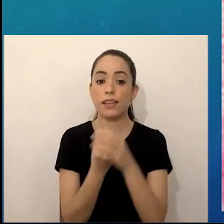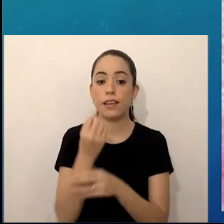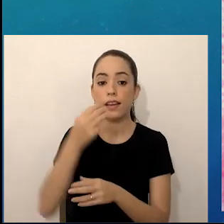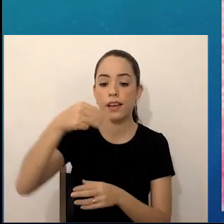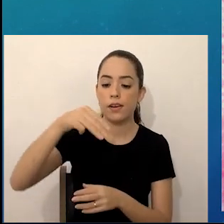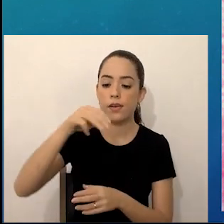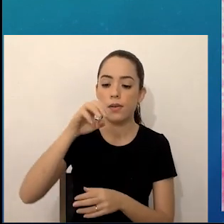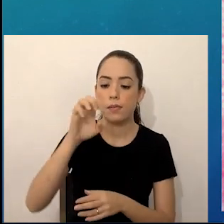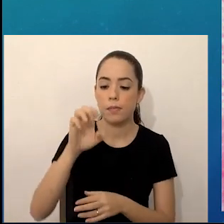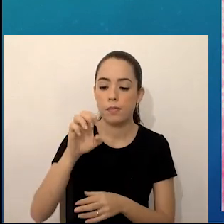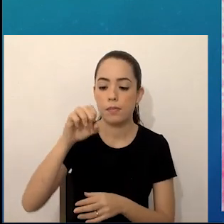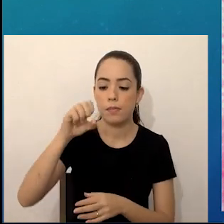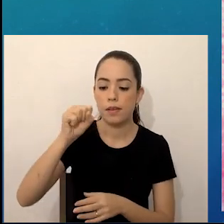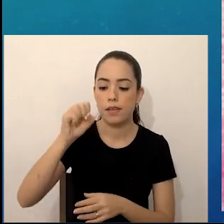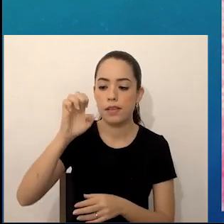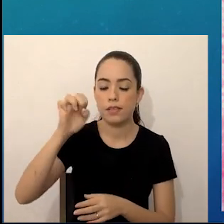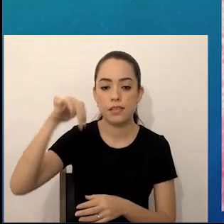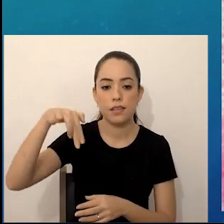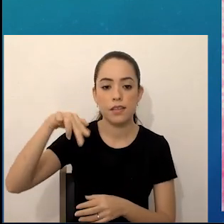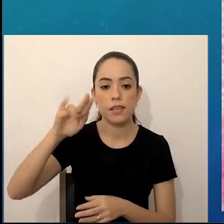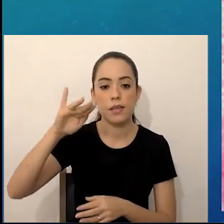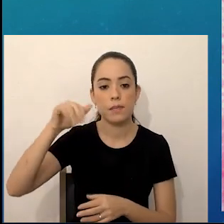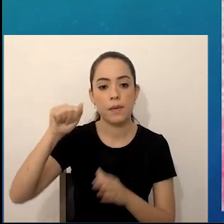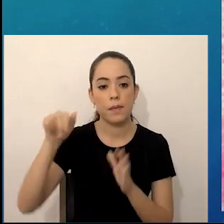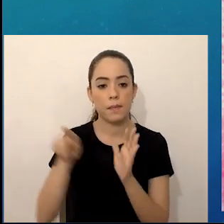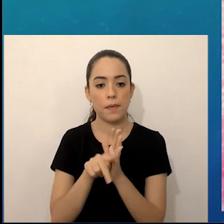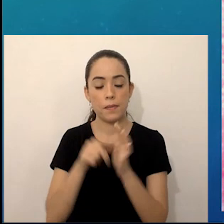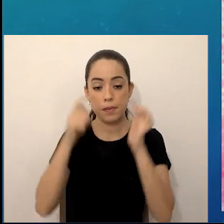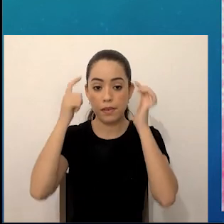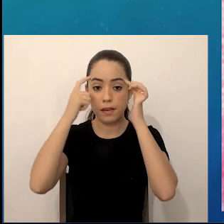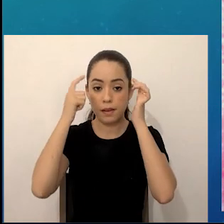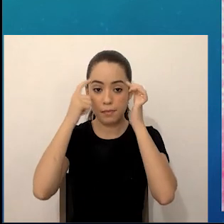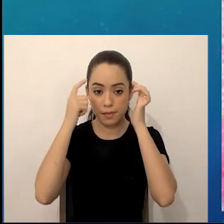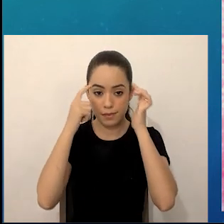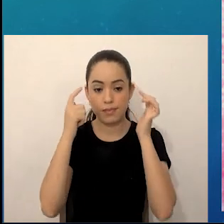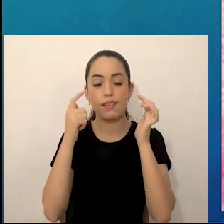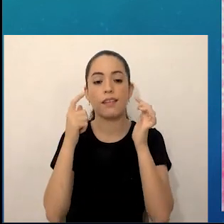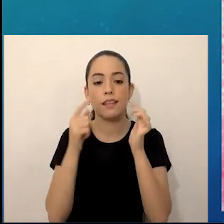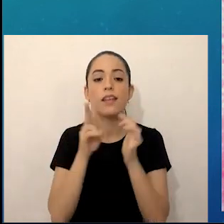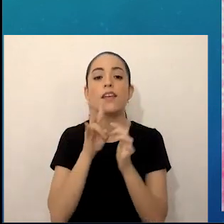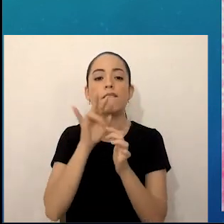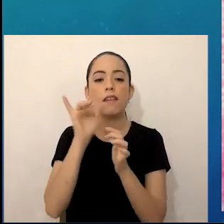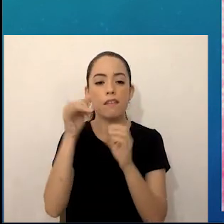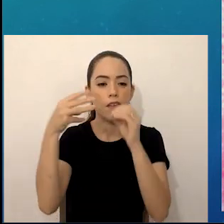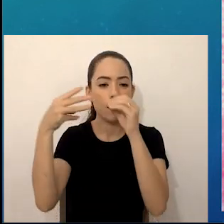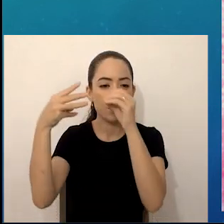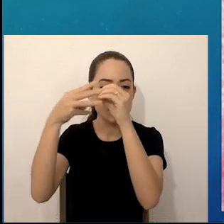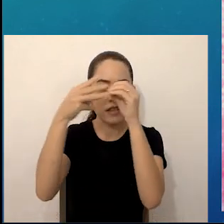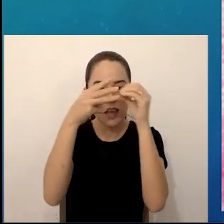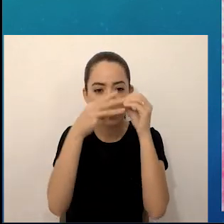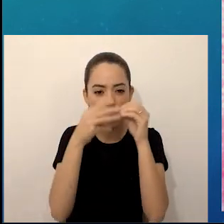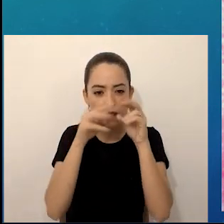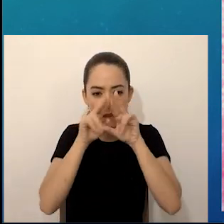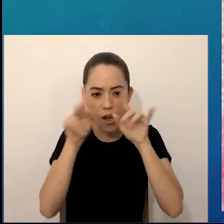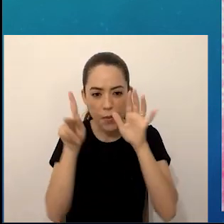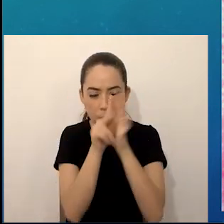o qual contribui para a formação do mesênquima da cabeça, que na